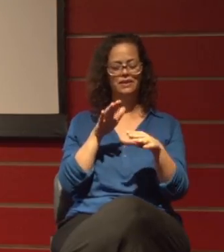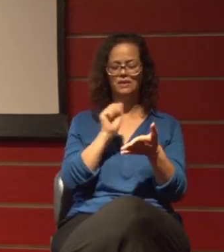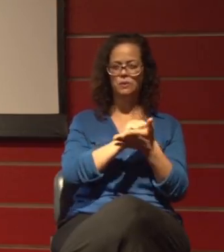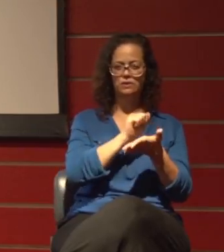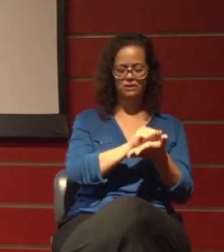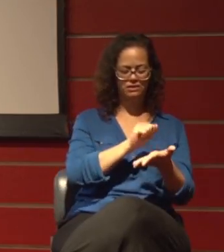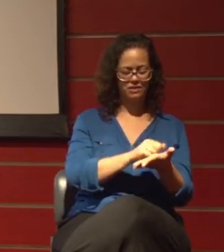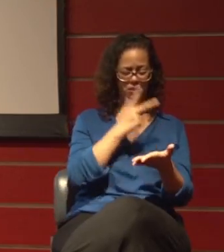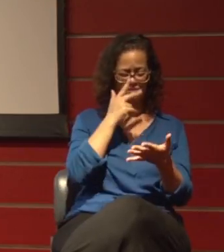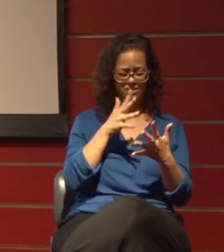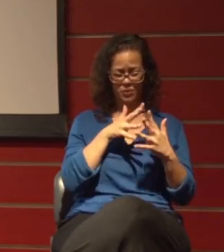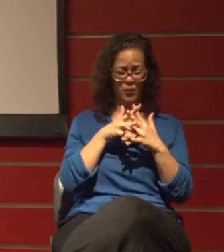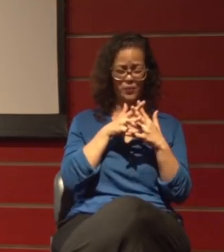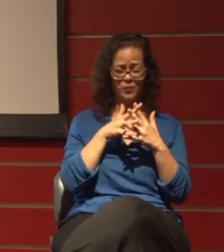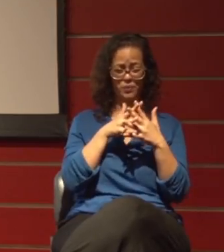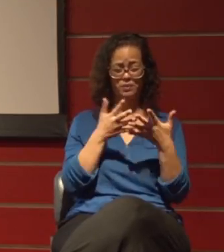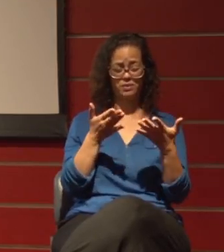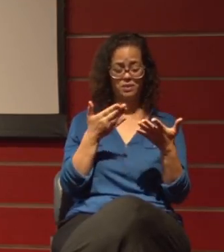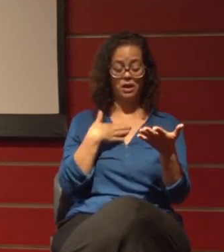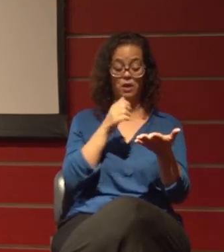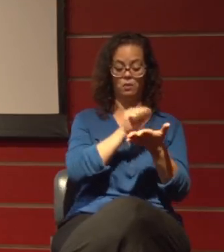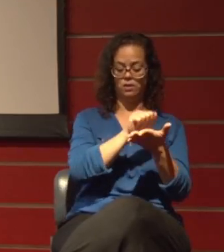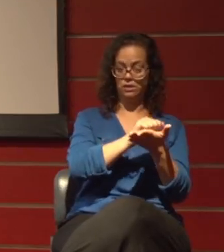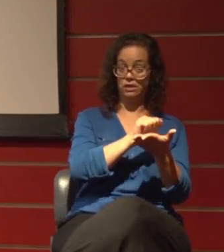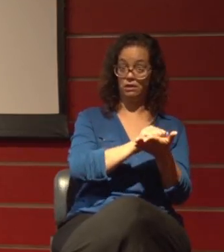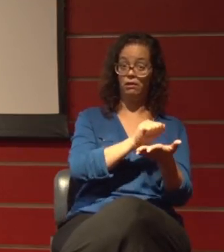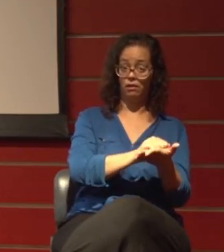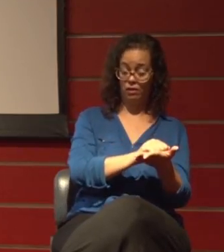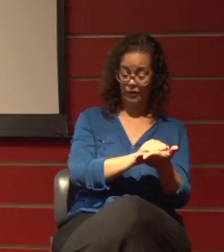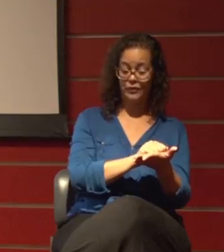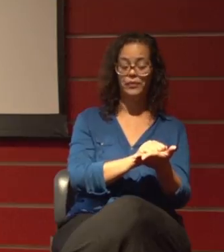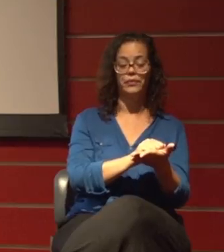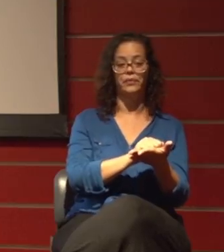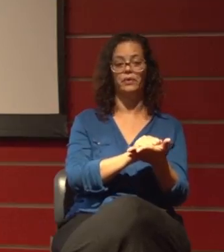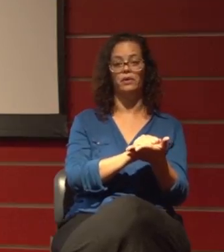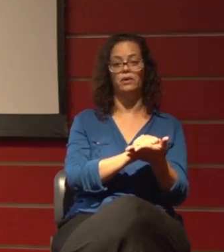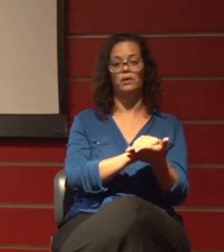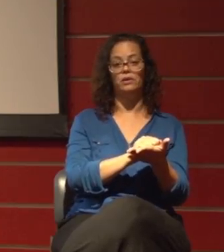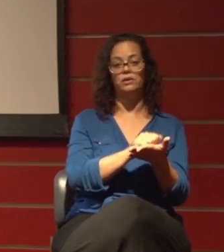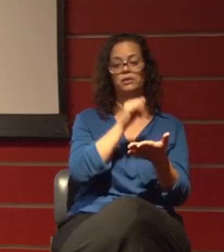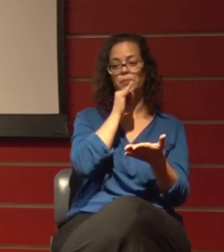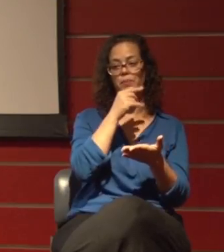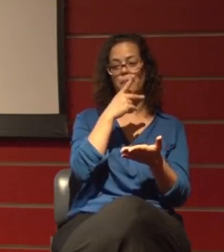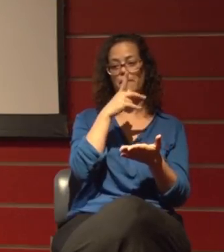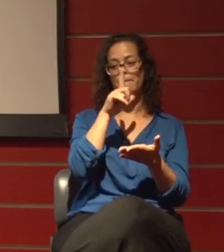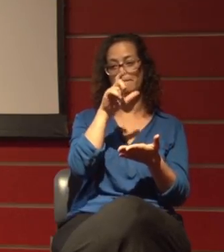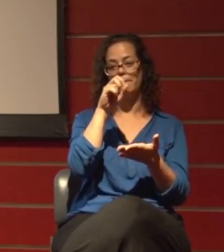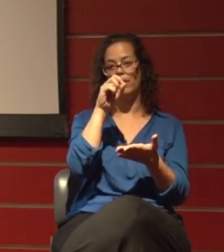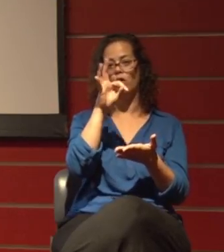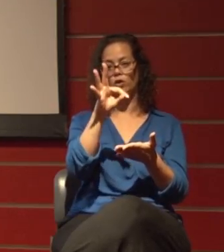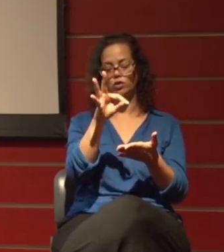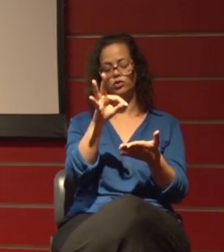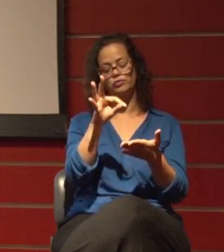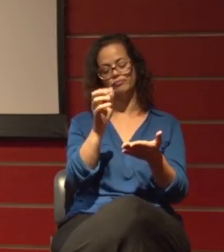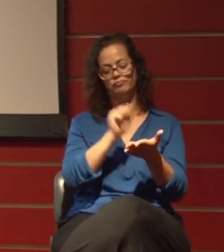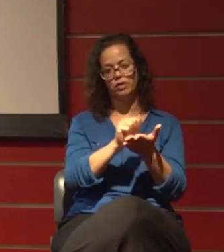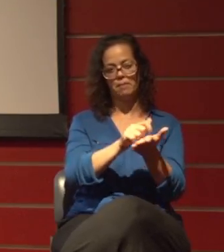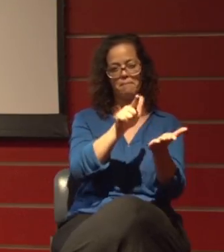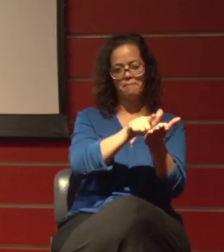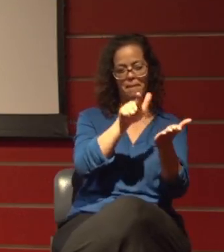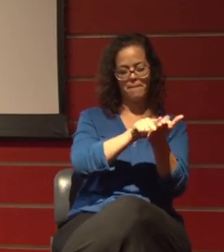embaralhada o que eu faço é escrever e os os plotz inhos ou os mini plots em papéis